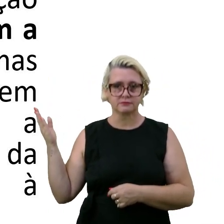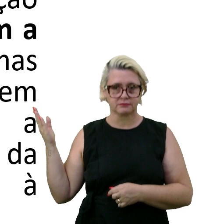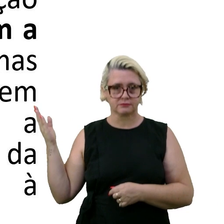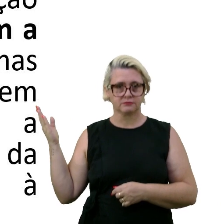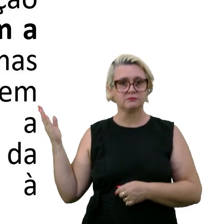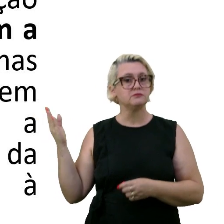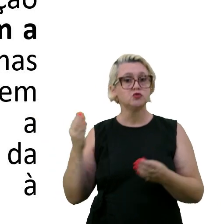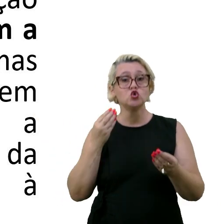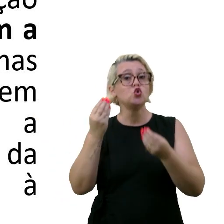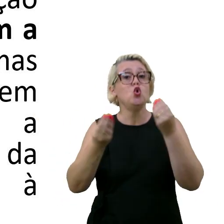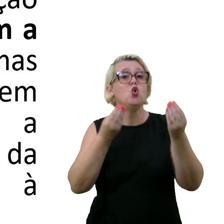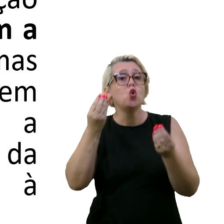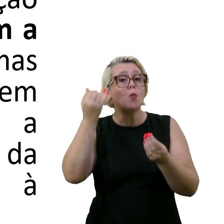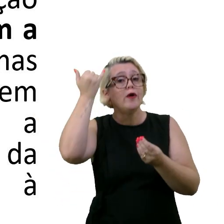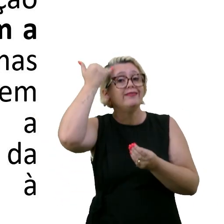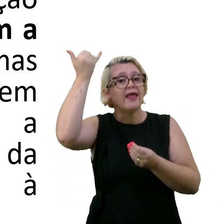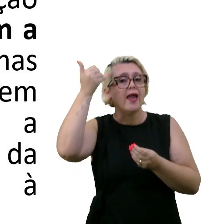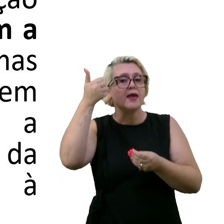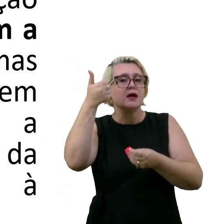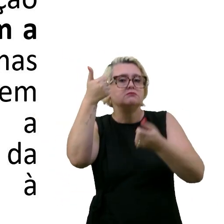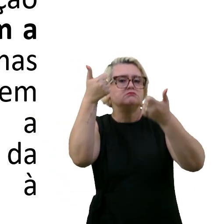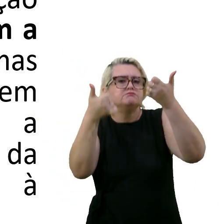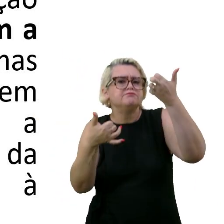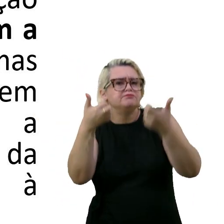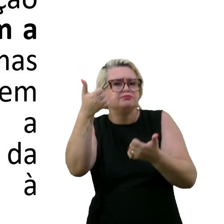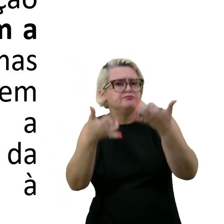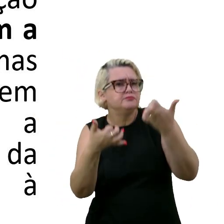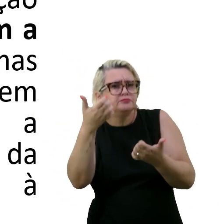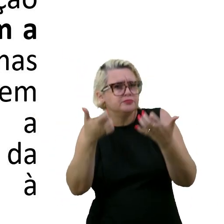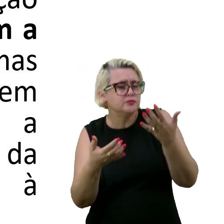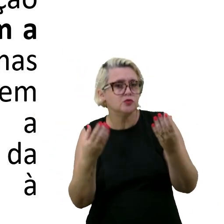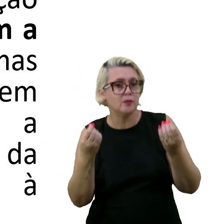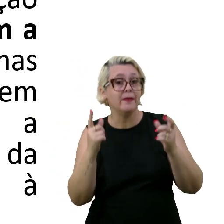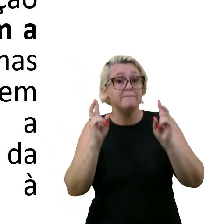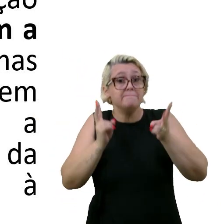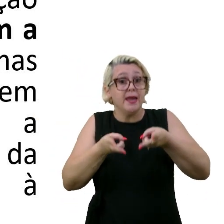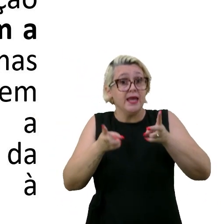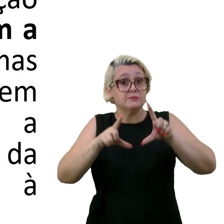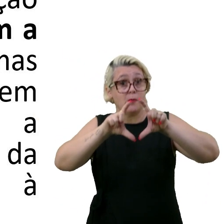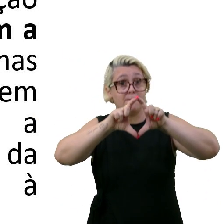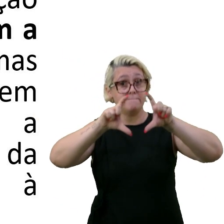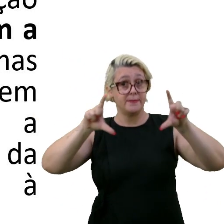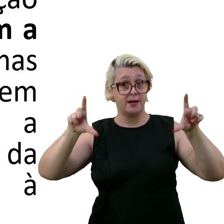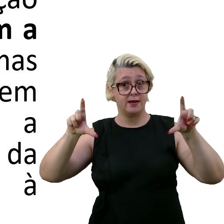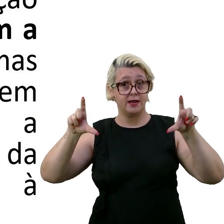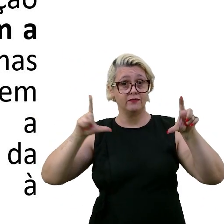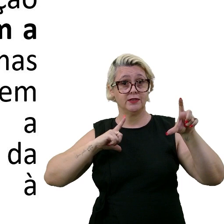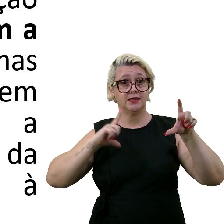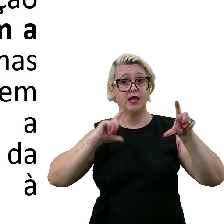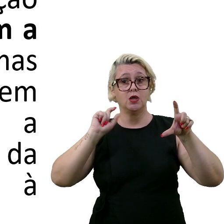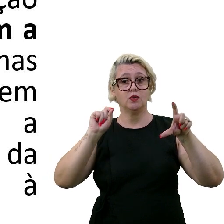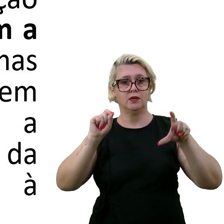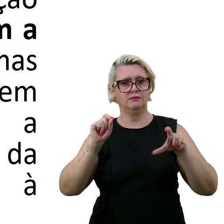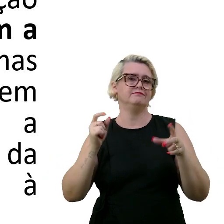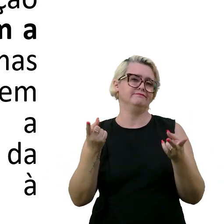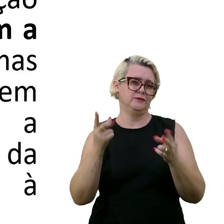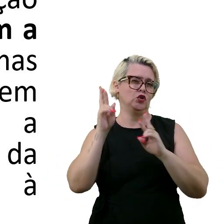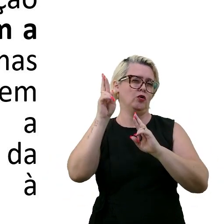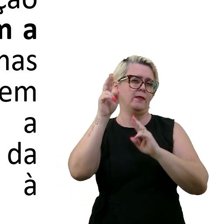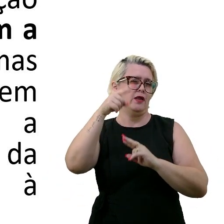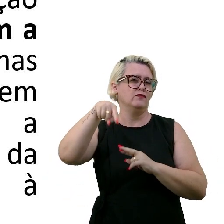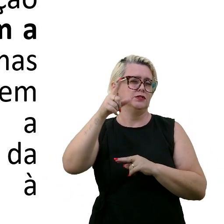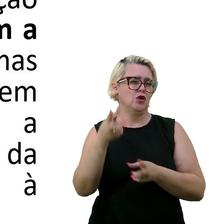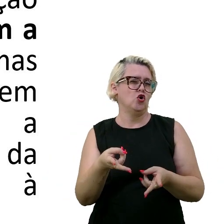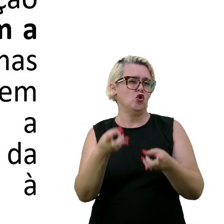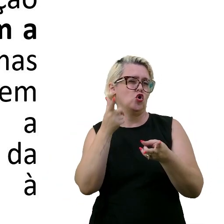essa ideia foi desenvolvida. Então, nós temos nesse mesmo parágrafo, espero que vocês tenham